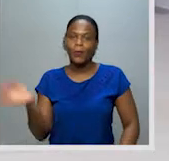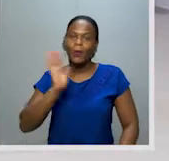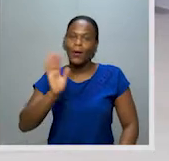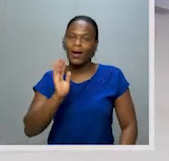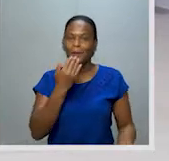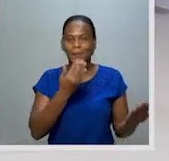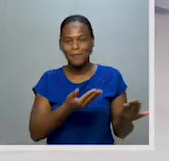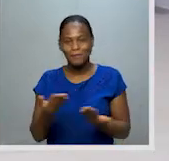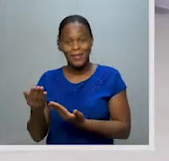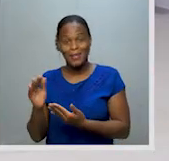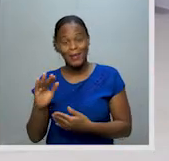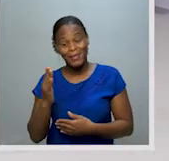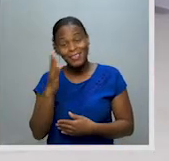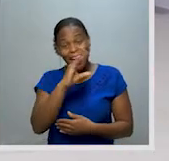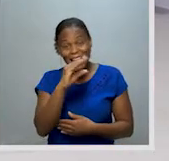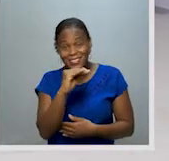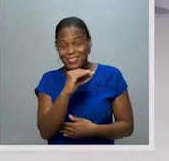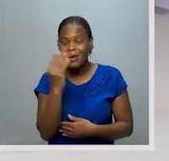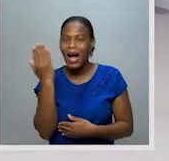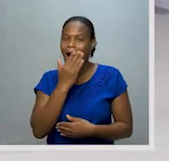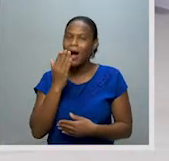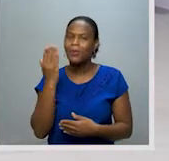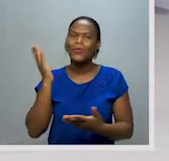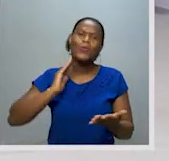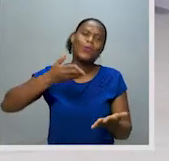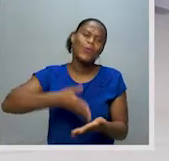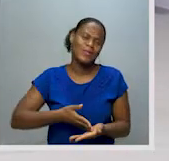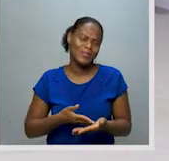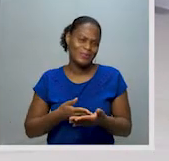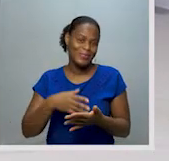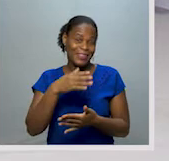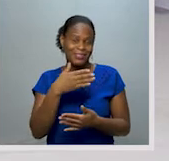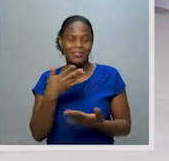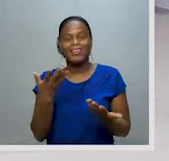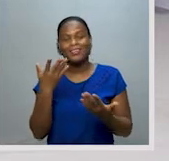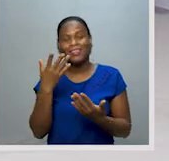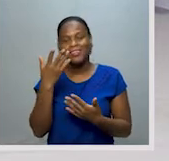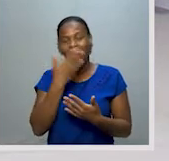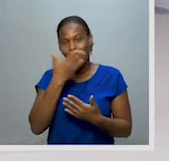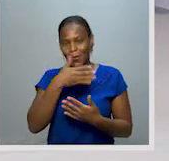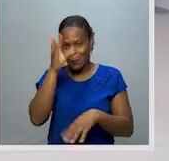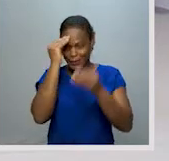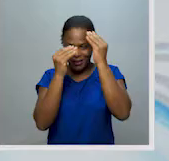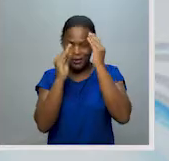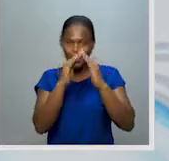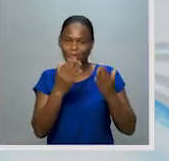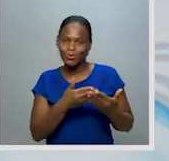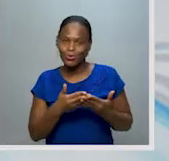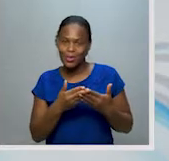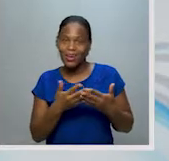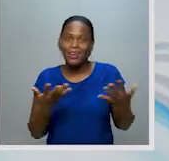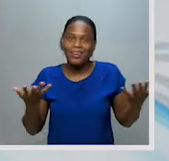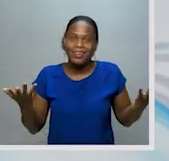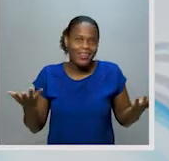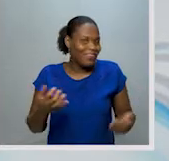Olá, sejam bem-vindos à nossa 10ª e última aula do Aprender e Estudar em Casa.